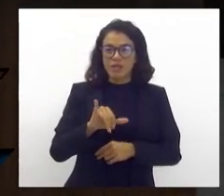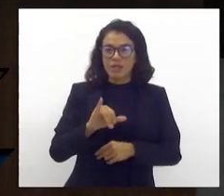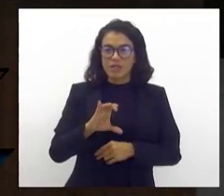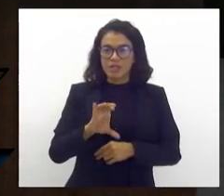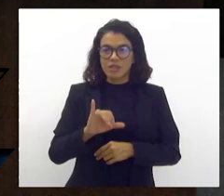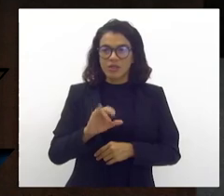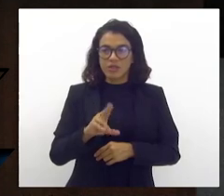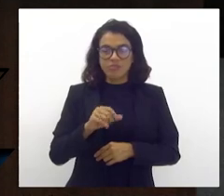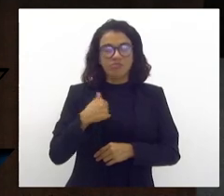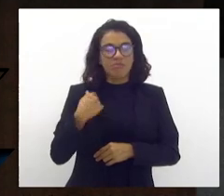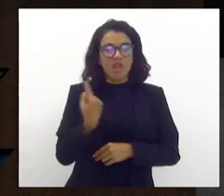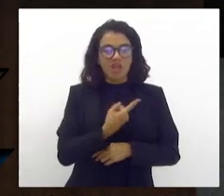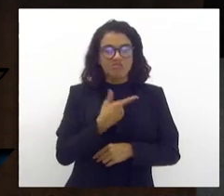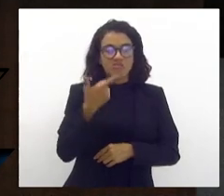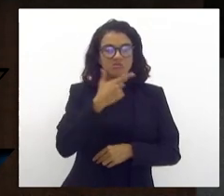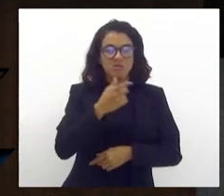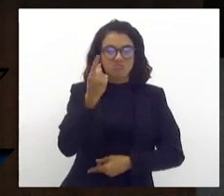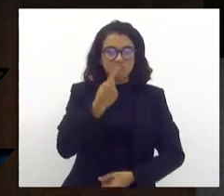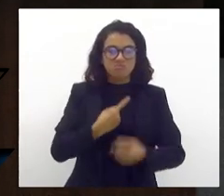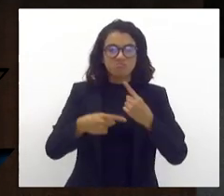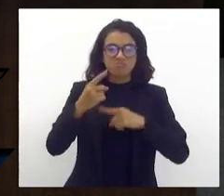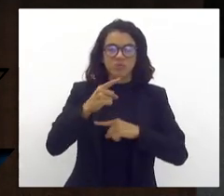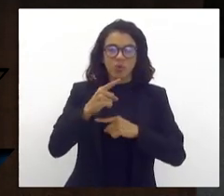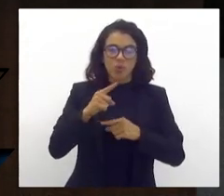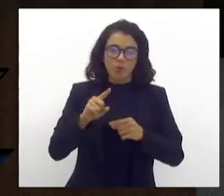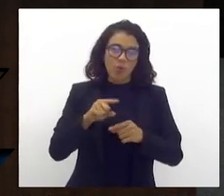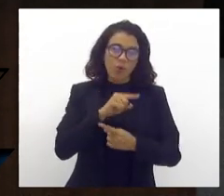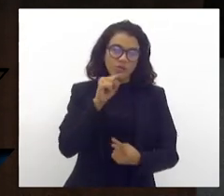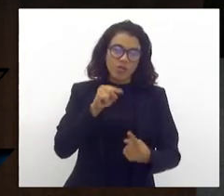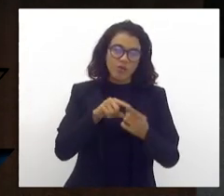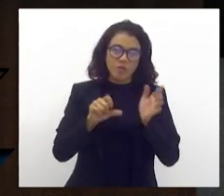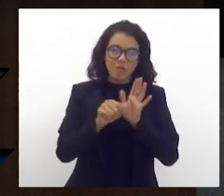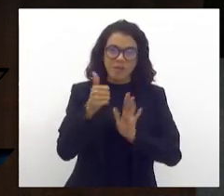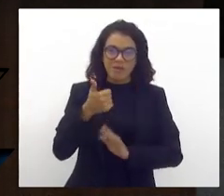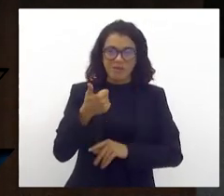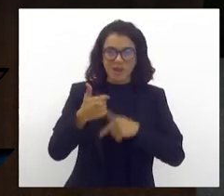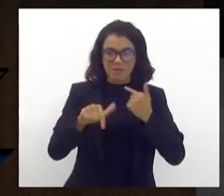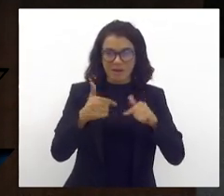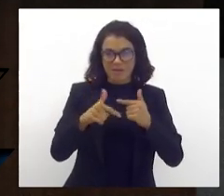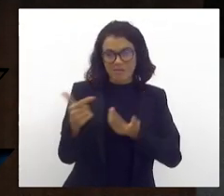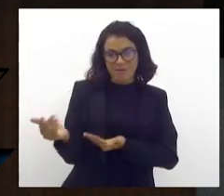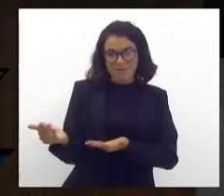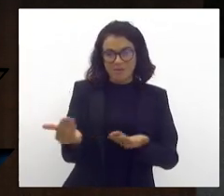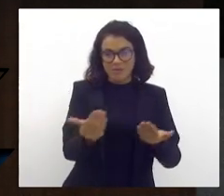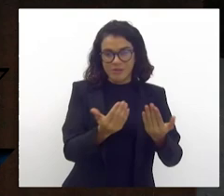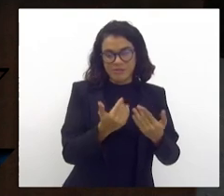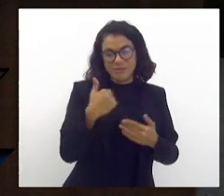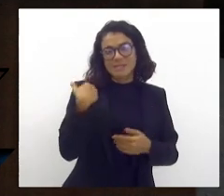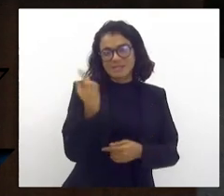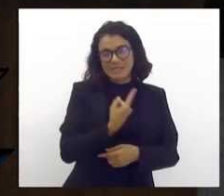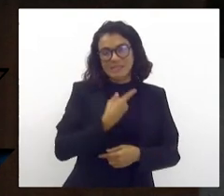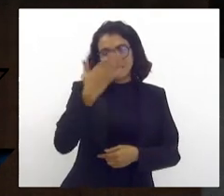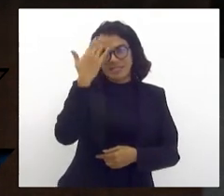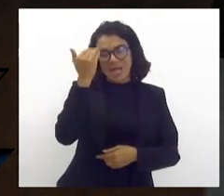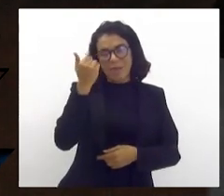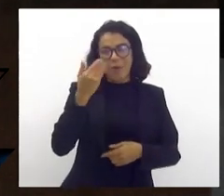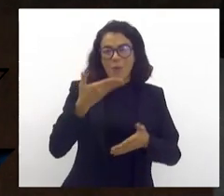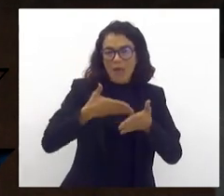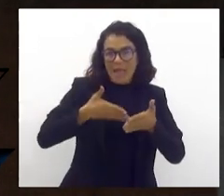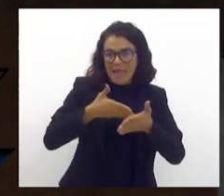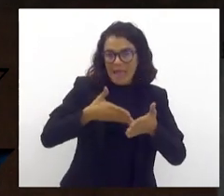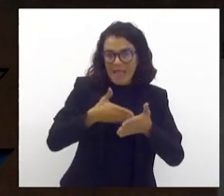eu acho que a gente dá um grande passo a fim do primeiro emprego da juventude. A gente sabe o quanto é difícil, e quantas portas se fecham pela